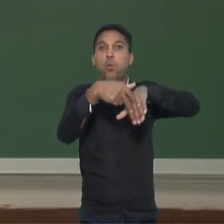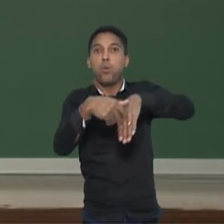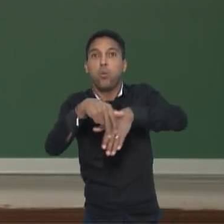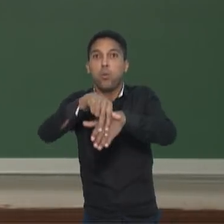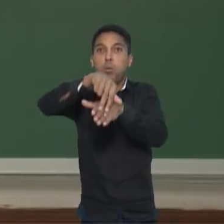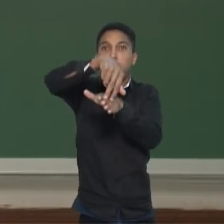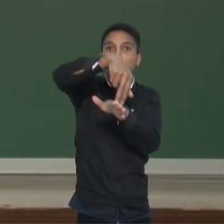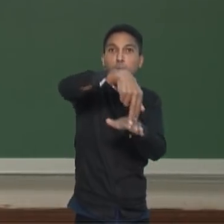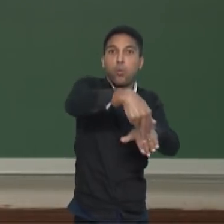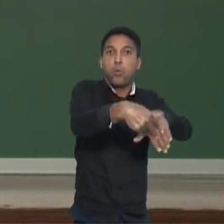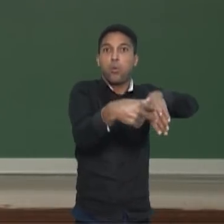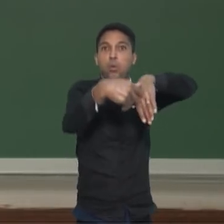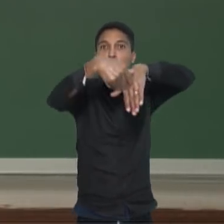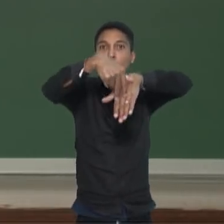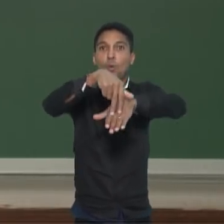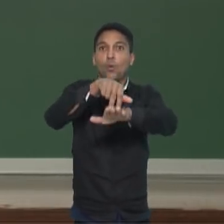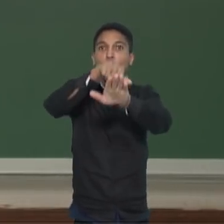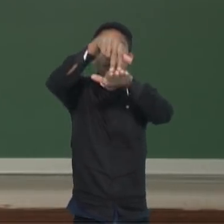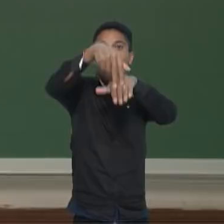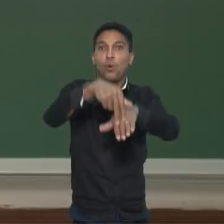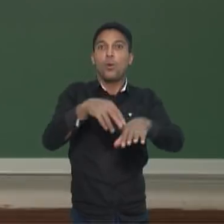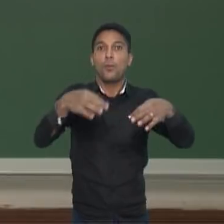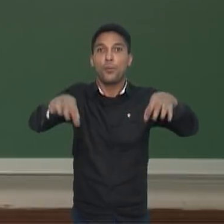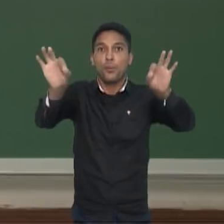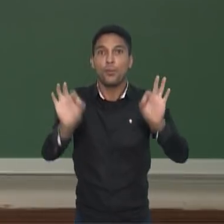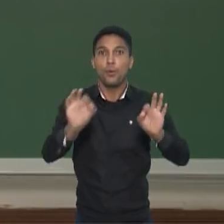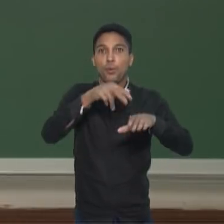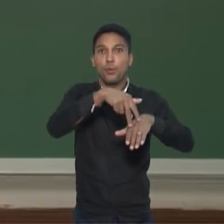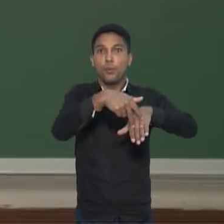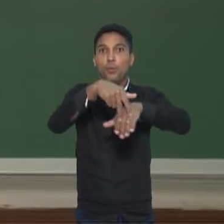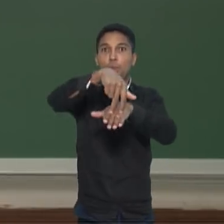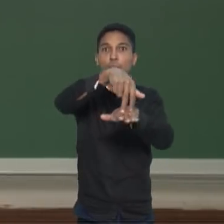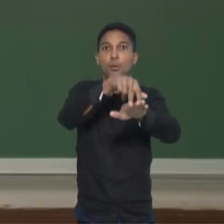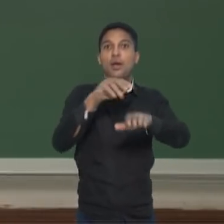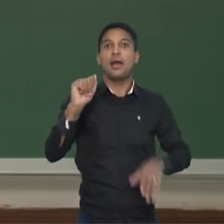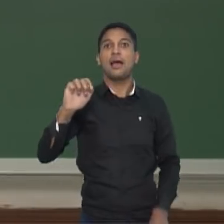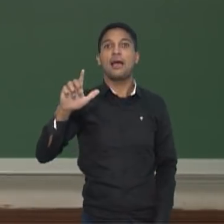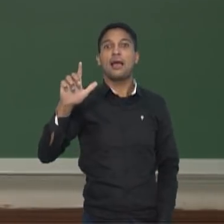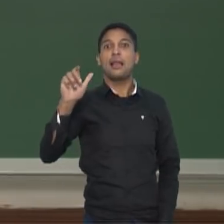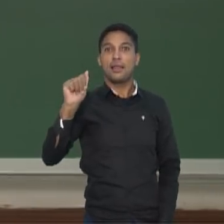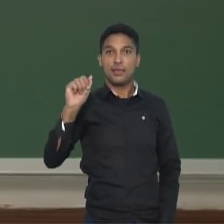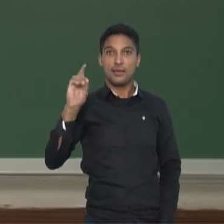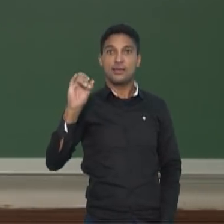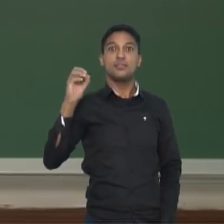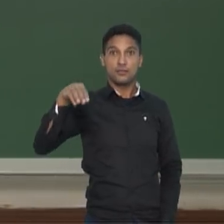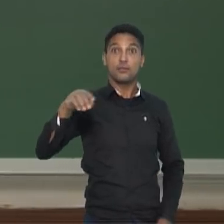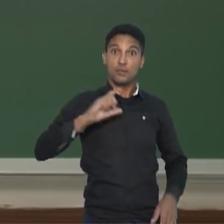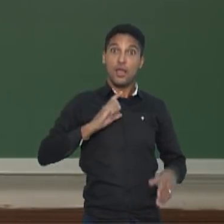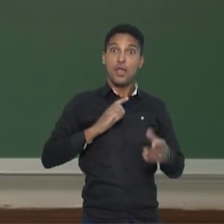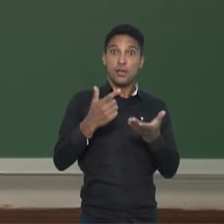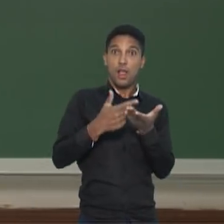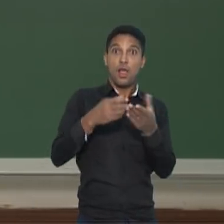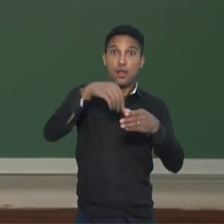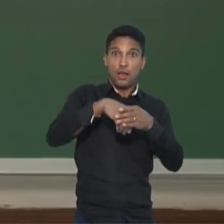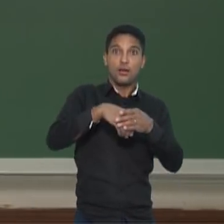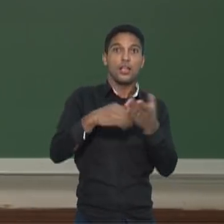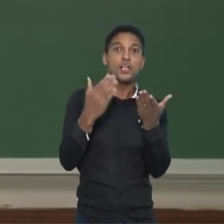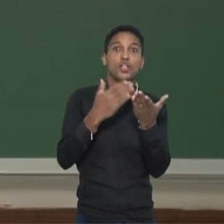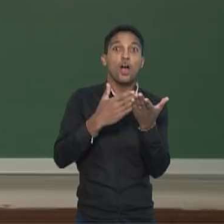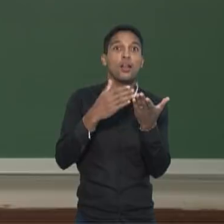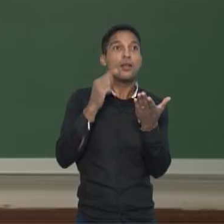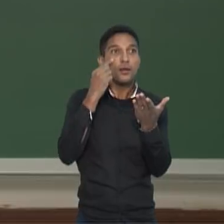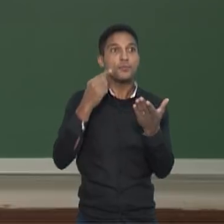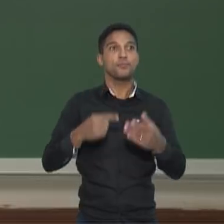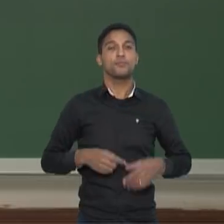como eu falei que todo mundo conta histórias, que elas fazem parte da nossa vida, da nossa construção da realidade, né? Lembrando aqui que